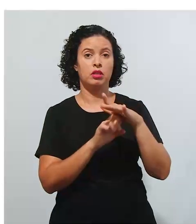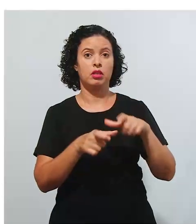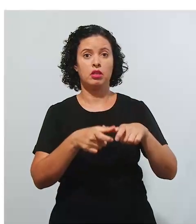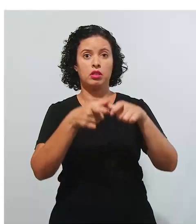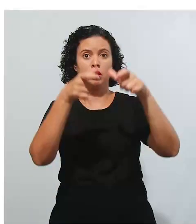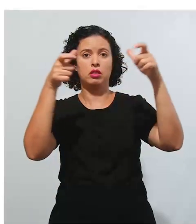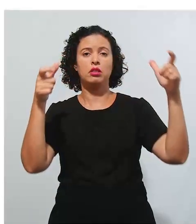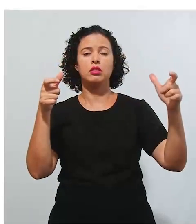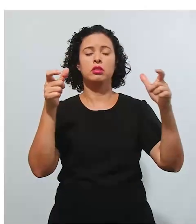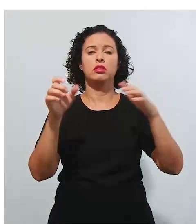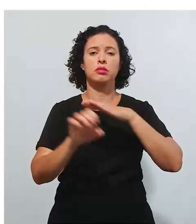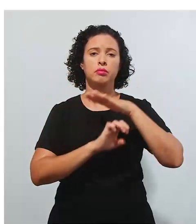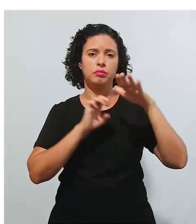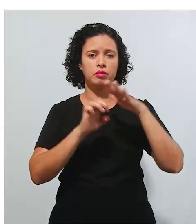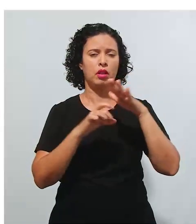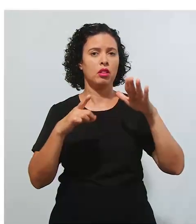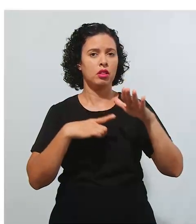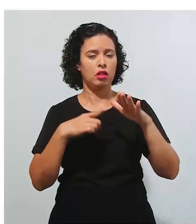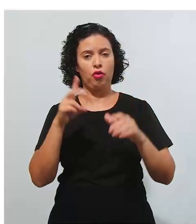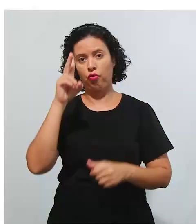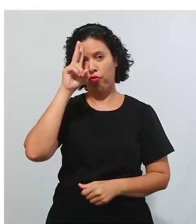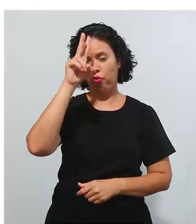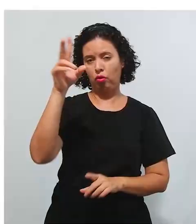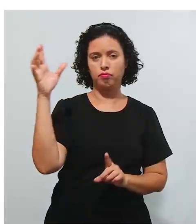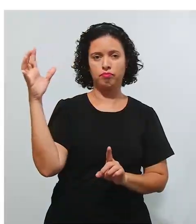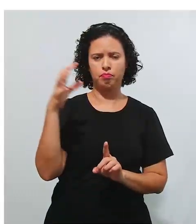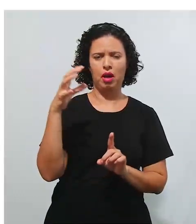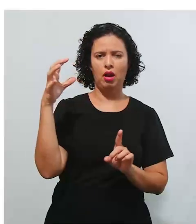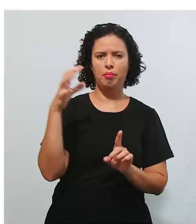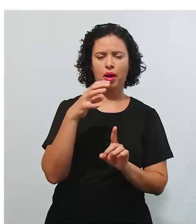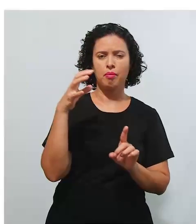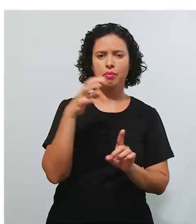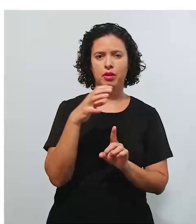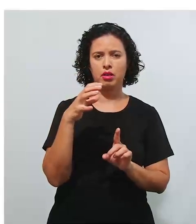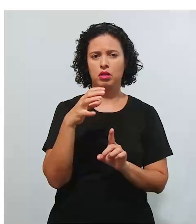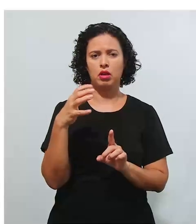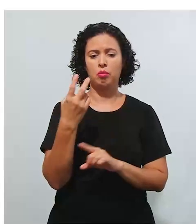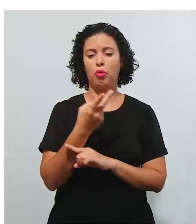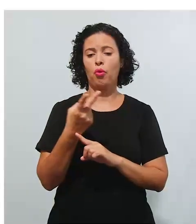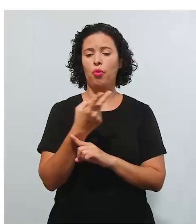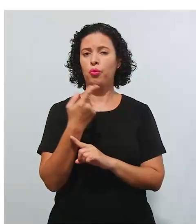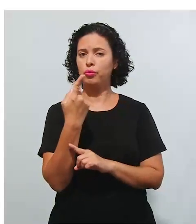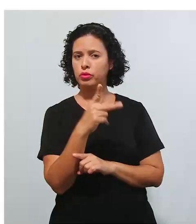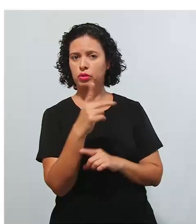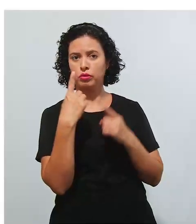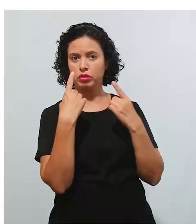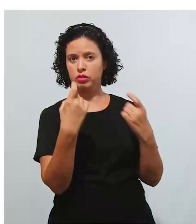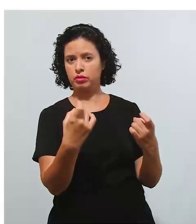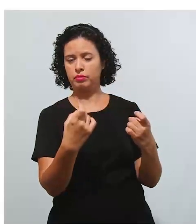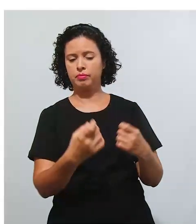transnacionais, que exercem forte pressão em busca de seus interesses.